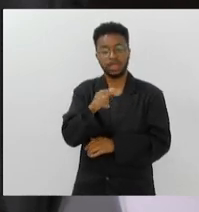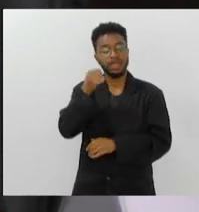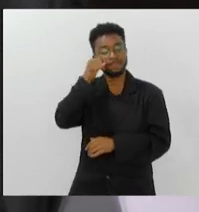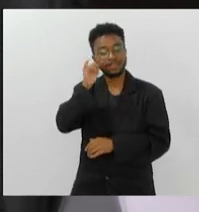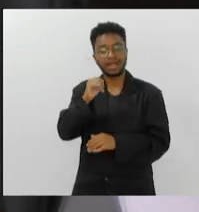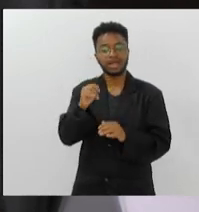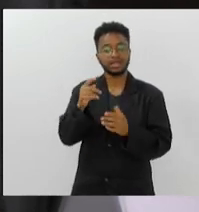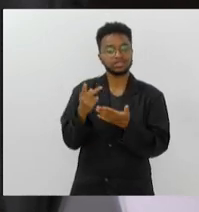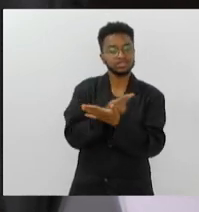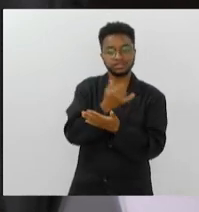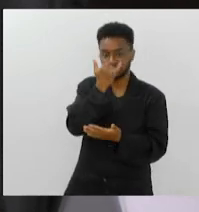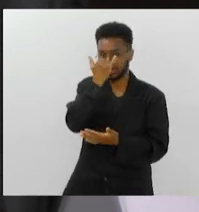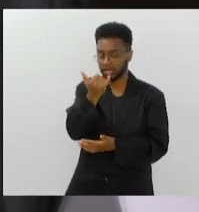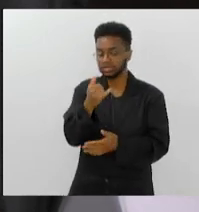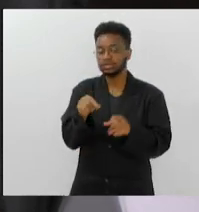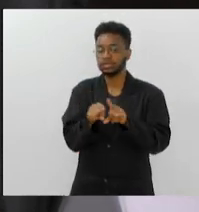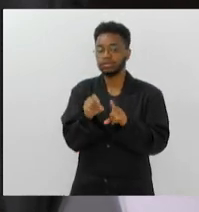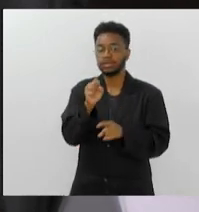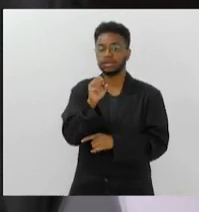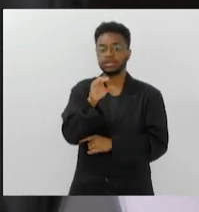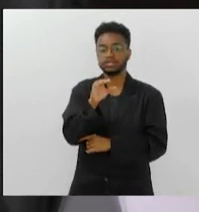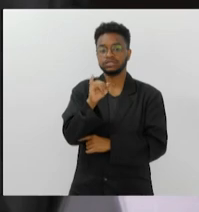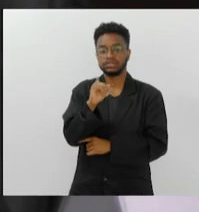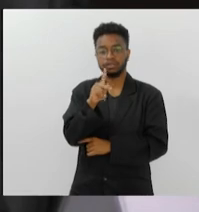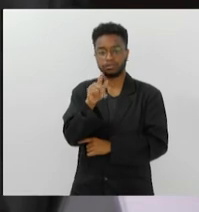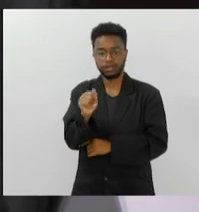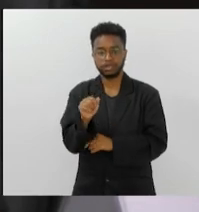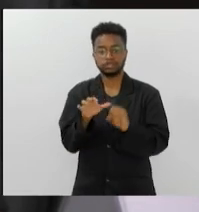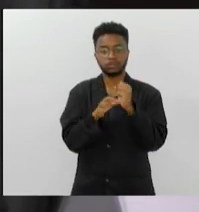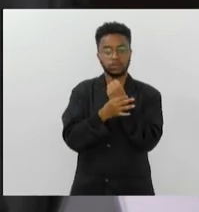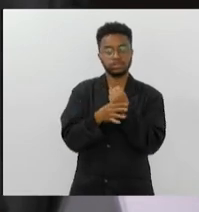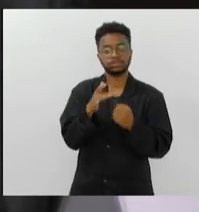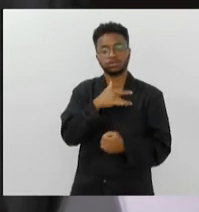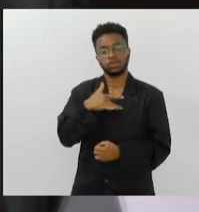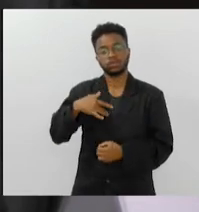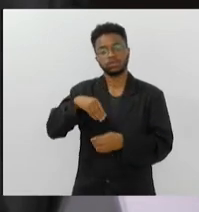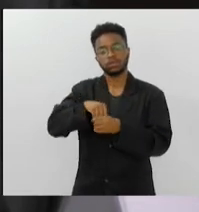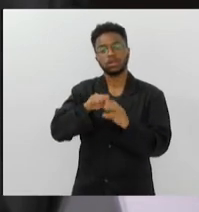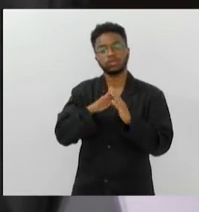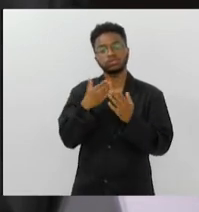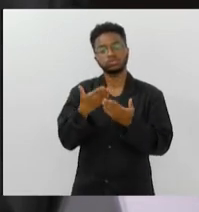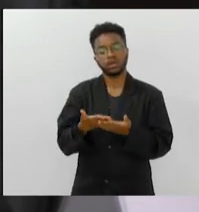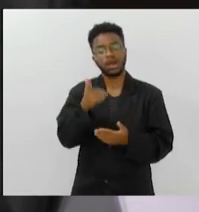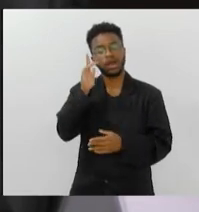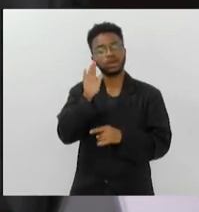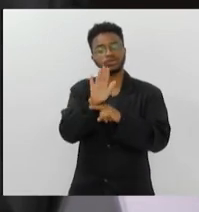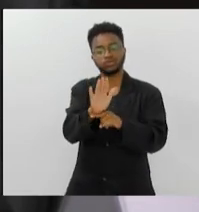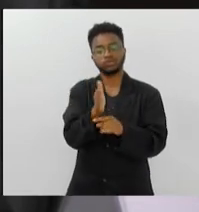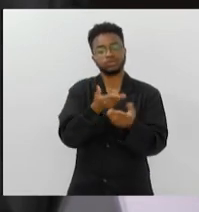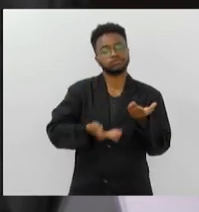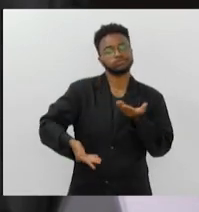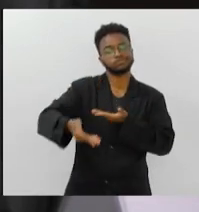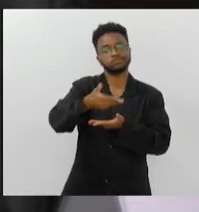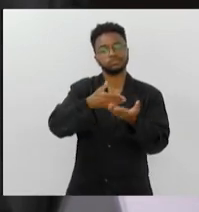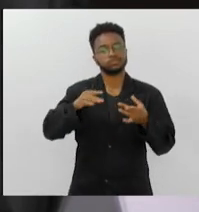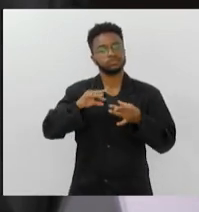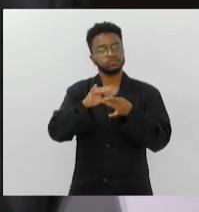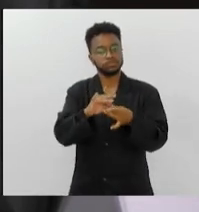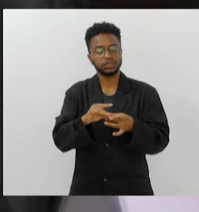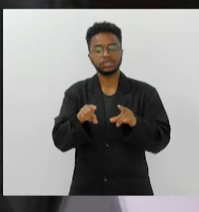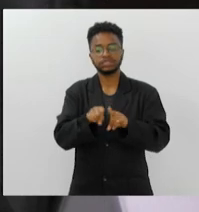CIPA e Segurança Saúde nas escolas favorece a integração da comunidade escolar, criando um senso